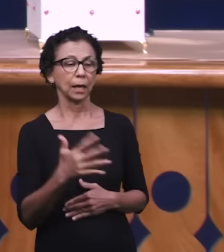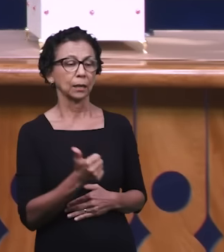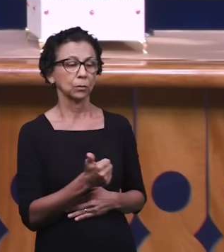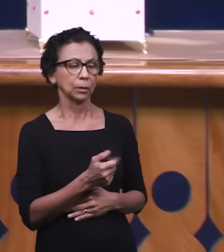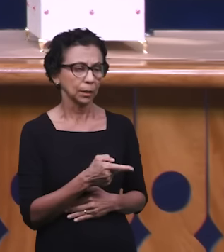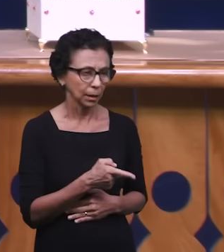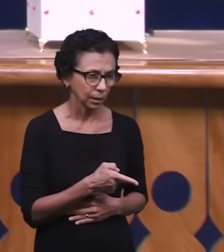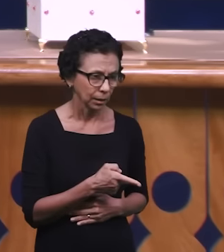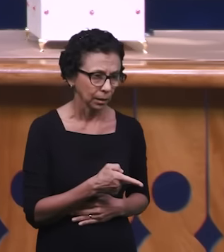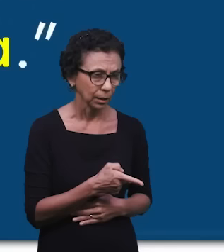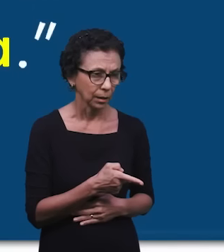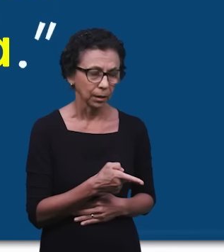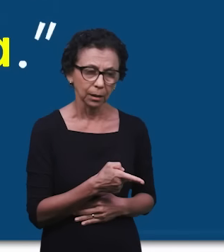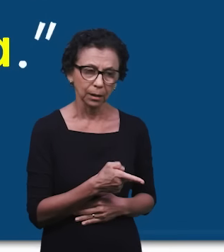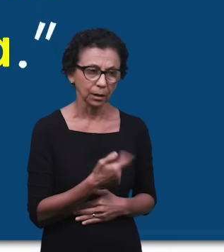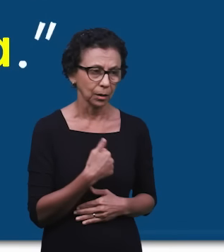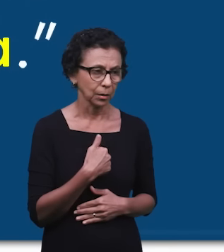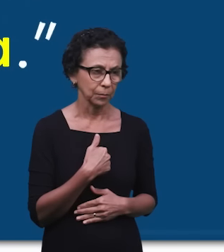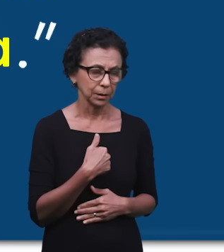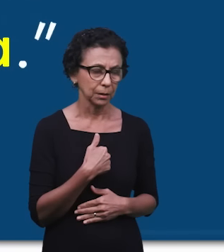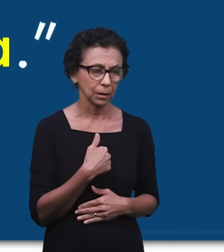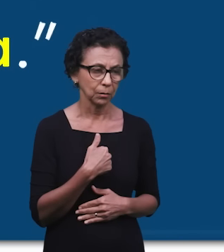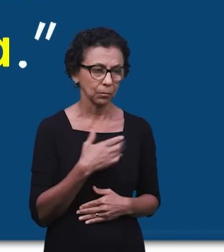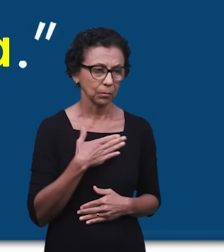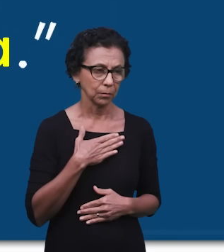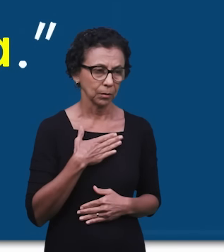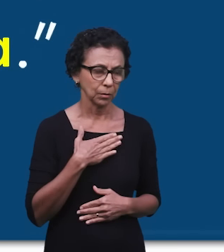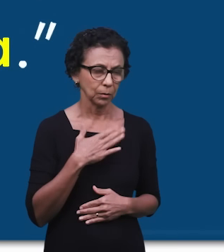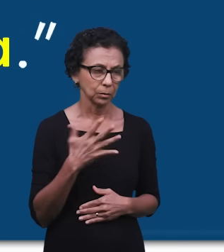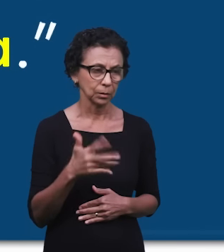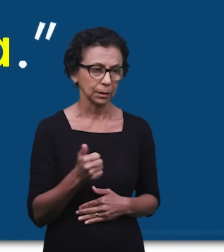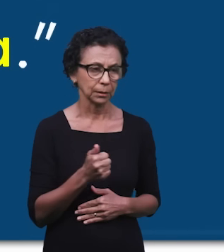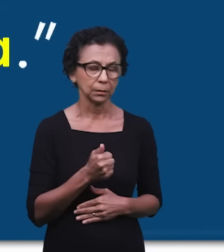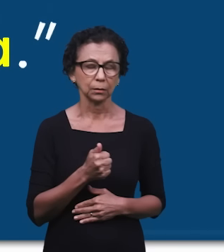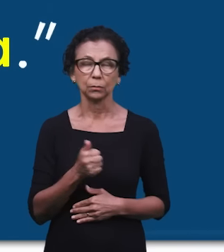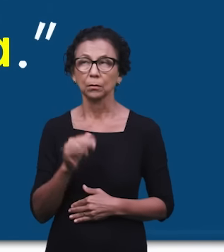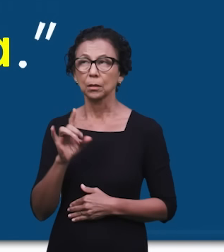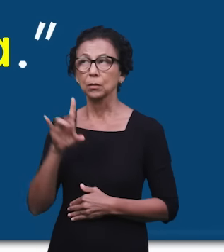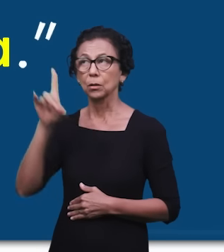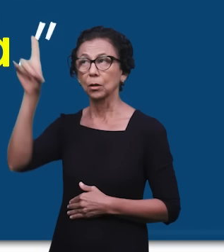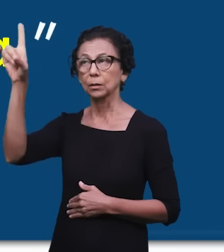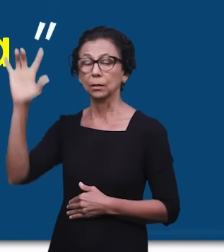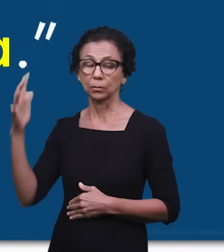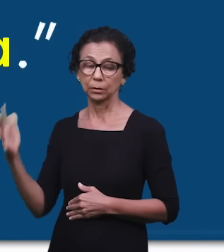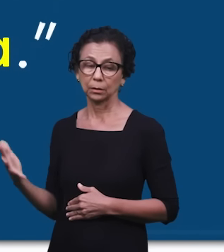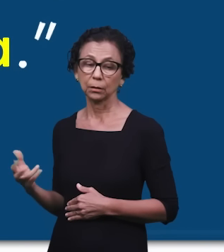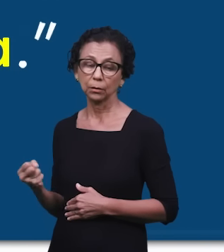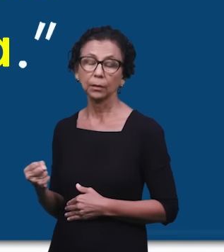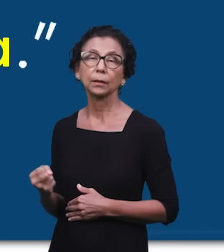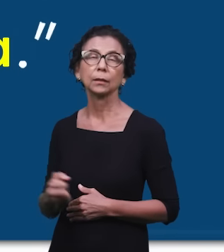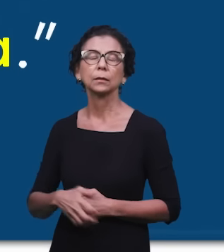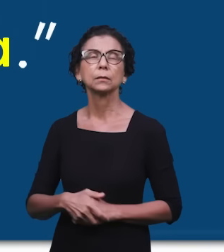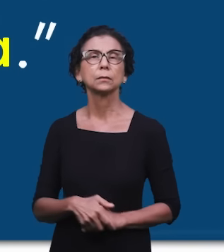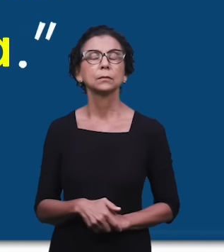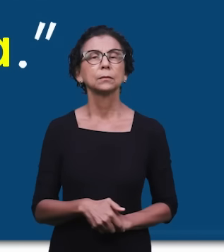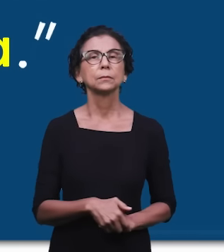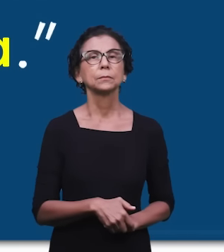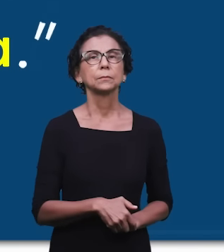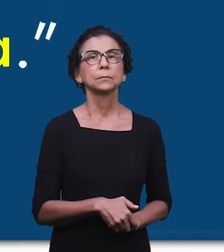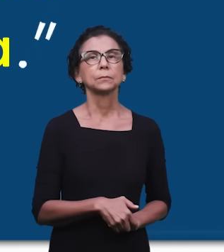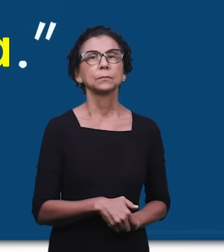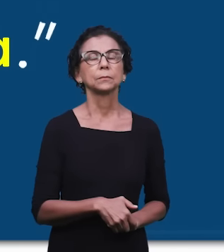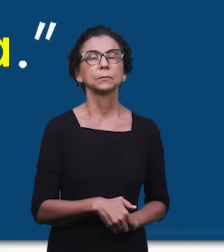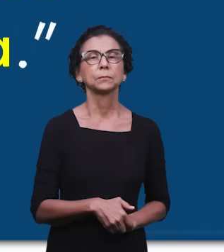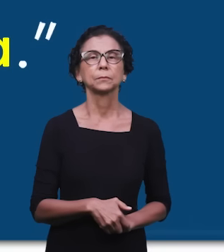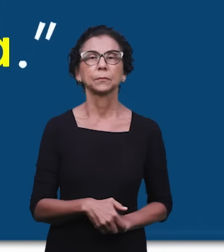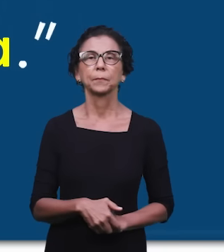Ele disse assim, olha, adora a Deus. Mas ele complementa aqui algo muito interessante para nós.